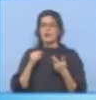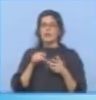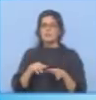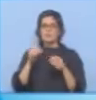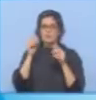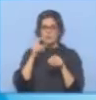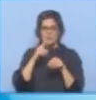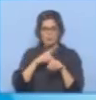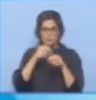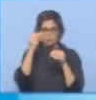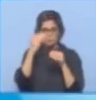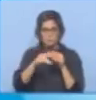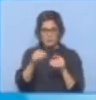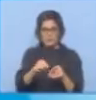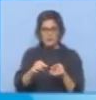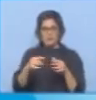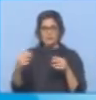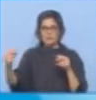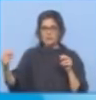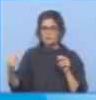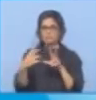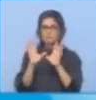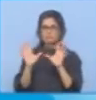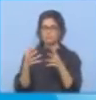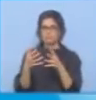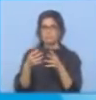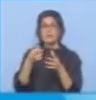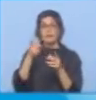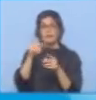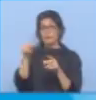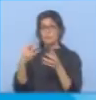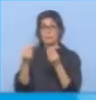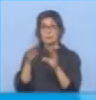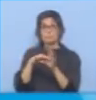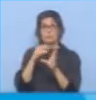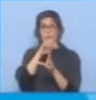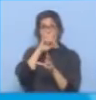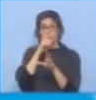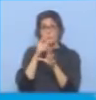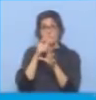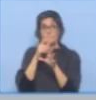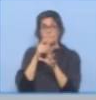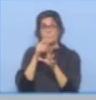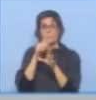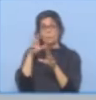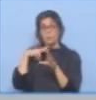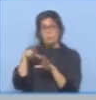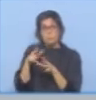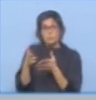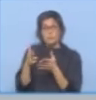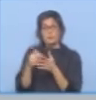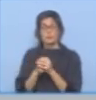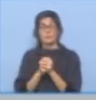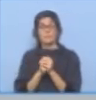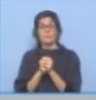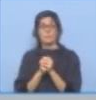também vão, com os bispos portugueses que lá estarão, e portanto também vai ser um momento vai ser um momento bom, não é? E curiosamente, enfim, por estes dias, e perguntando